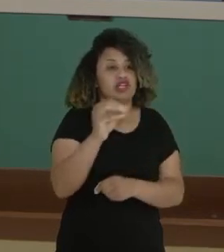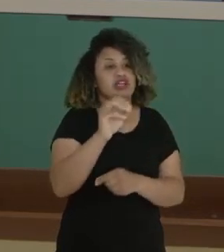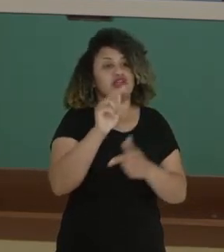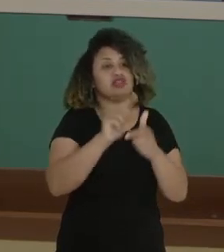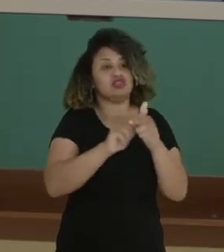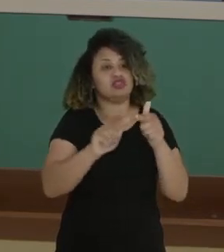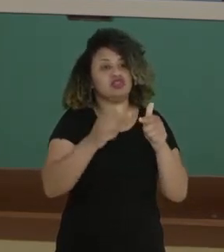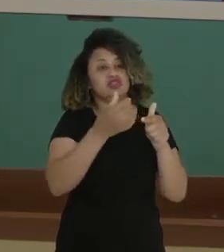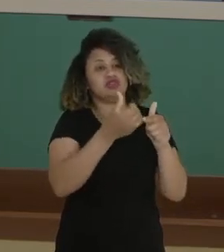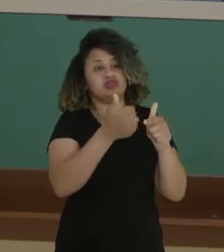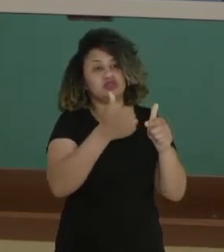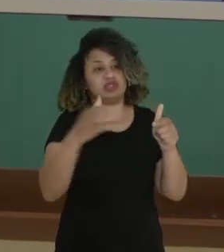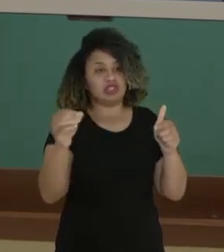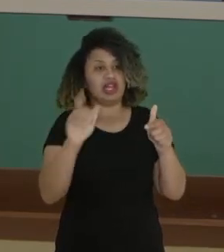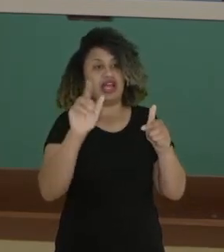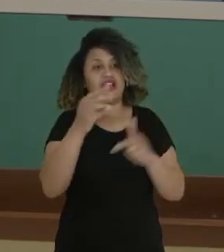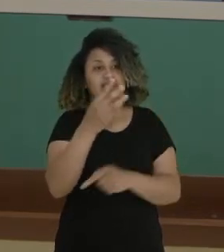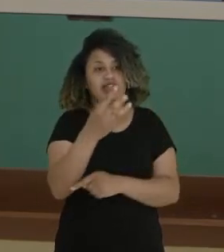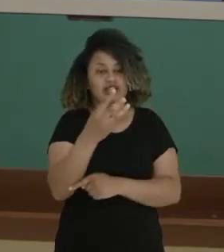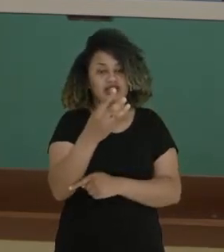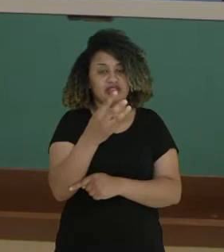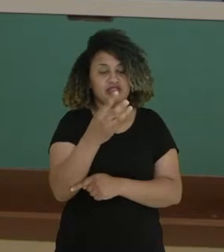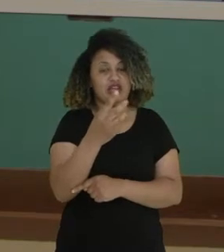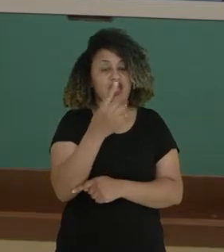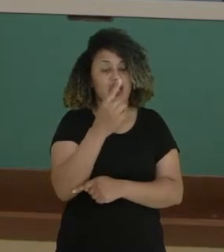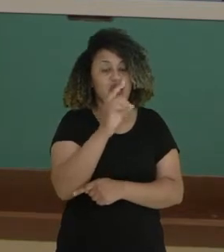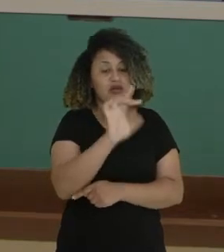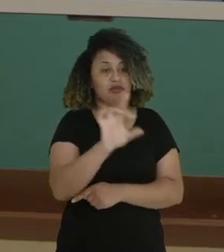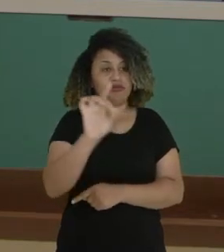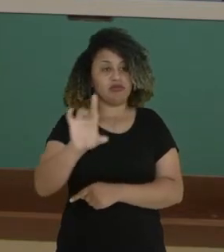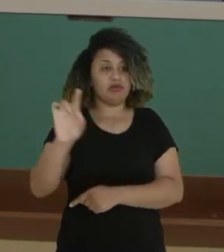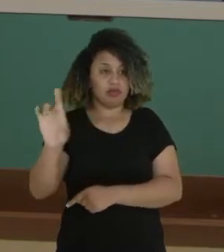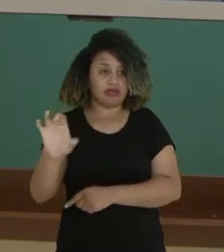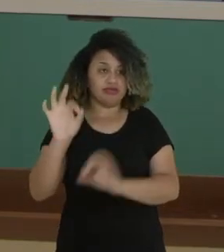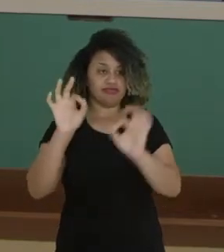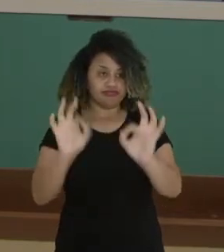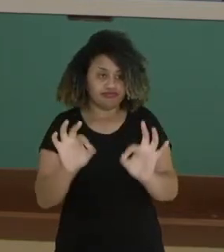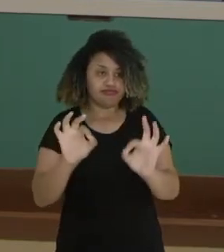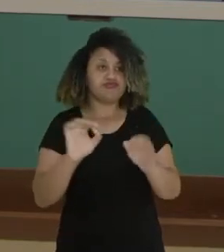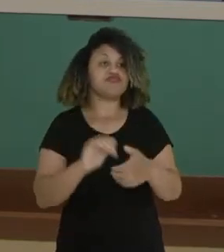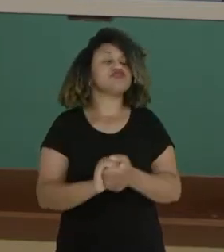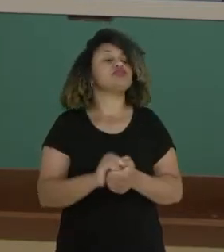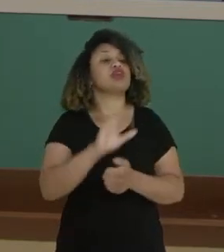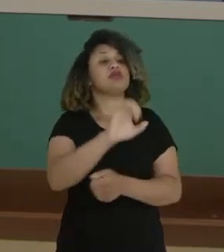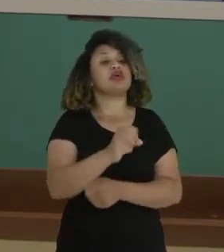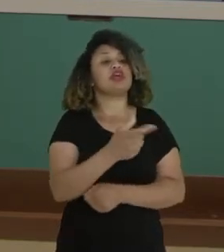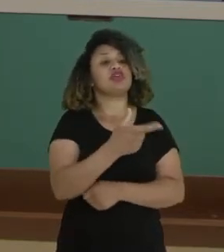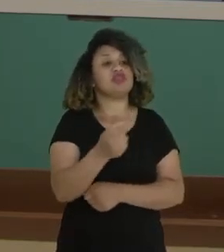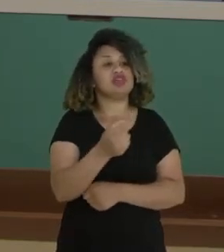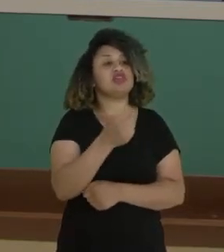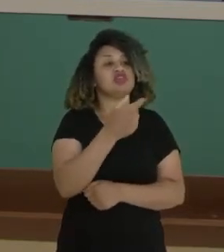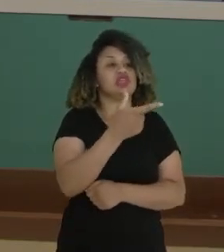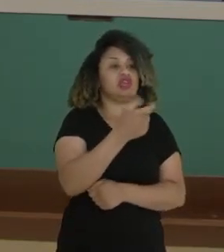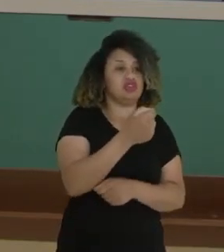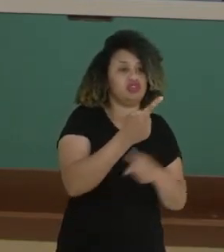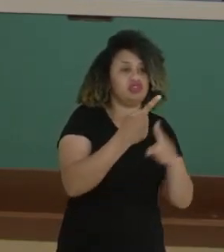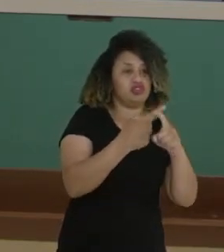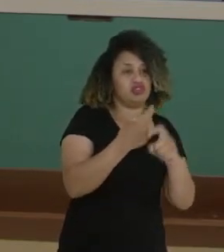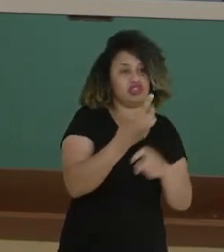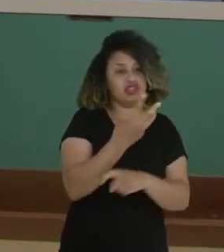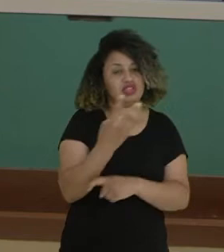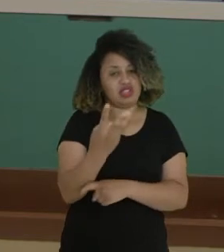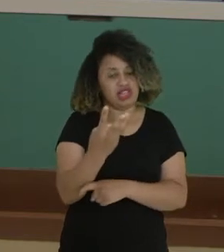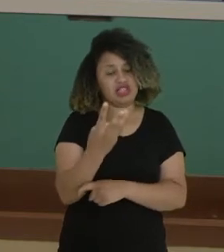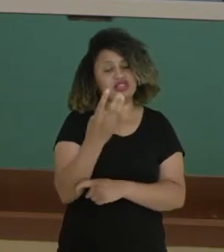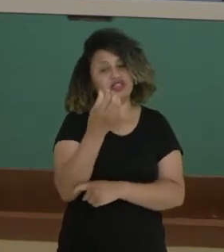por 100, 3. Então, 3 vale cada uma dessas partes, ok? Como eu peguei 20 vezes 3,